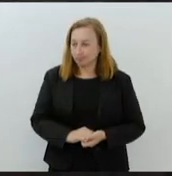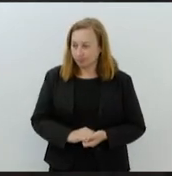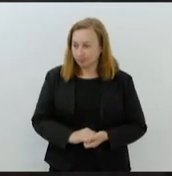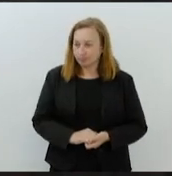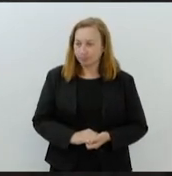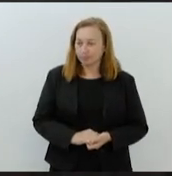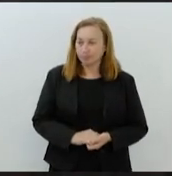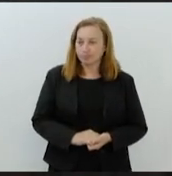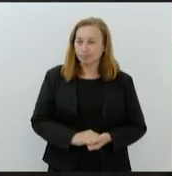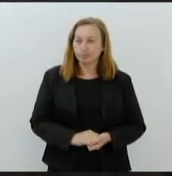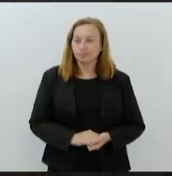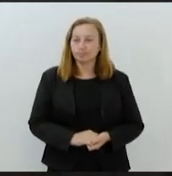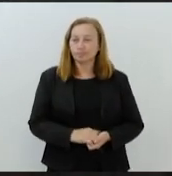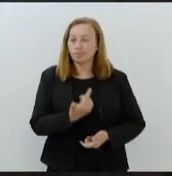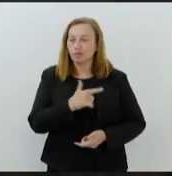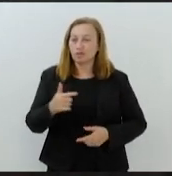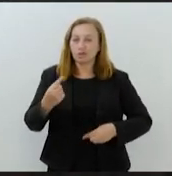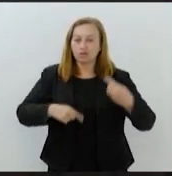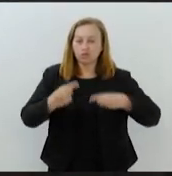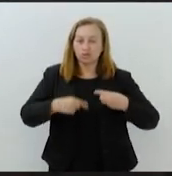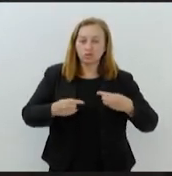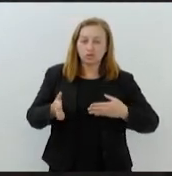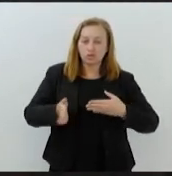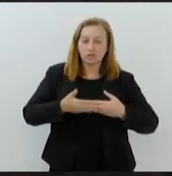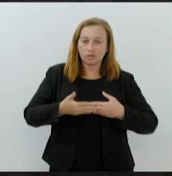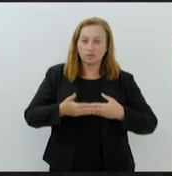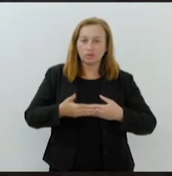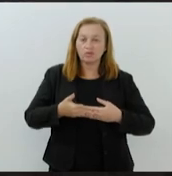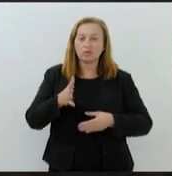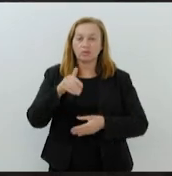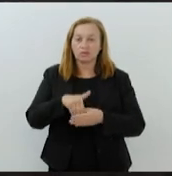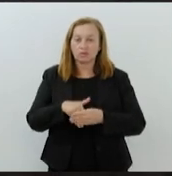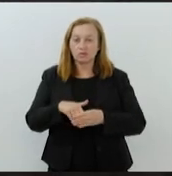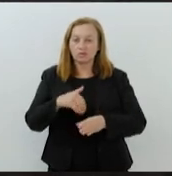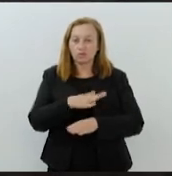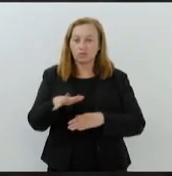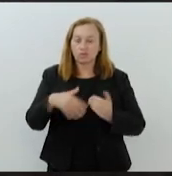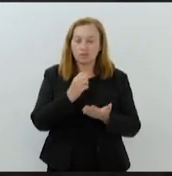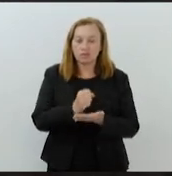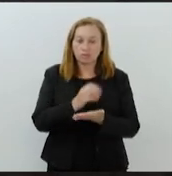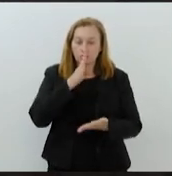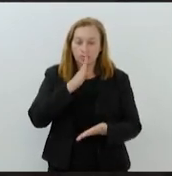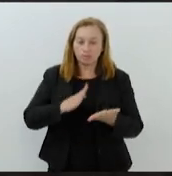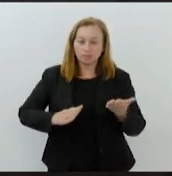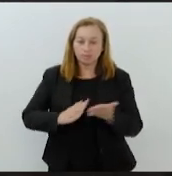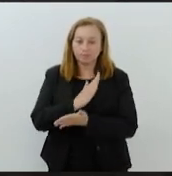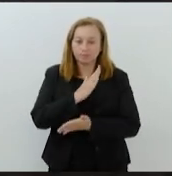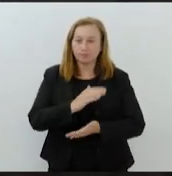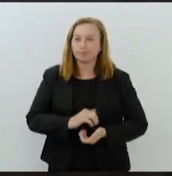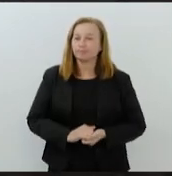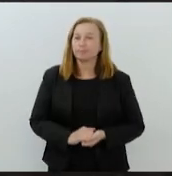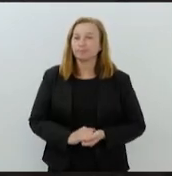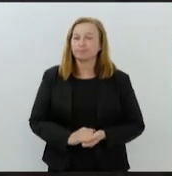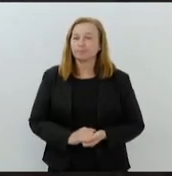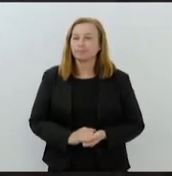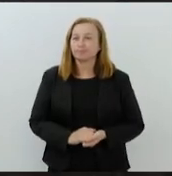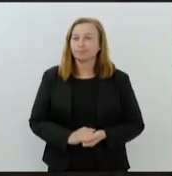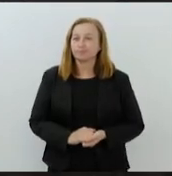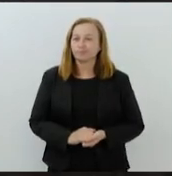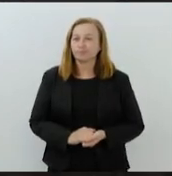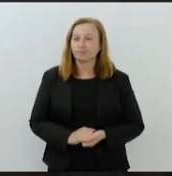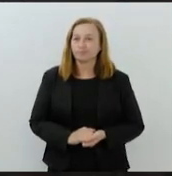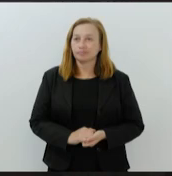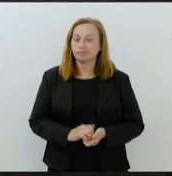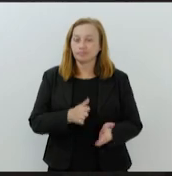Tirou? Não havendo quem queira discutir, encerrada a discussão. Em votação, senhores que aprovam, permaneçam como estão. Aprovado,